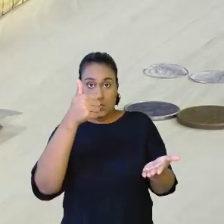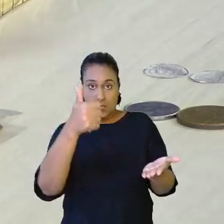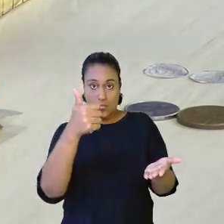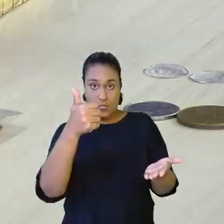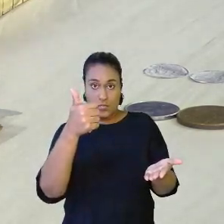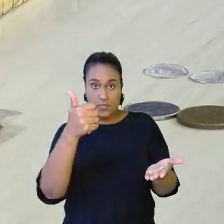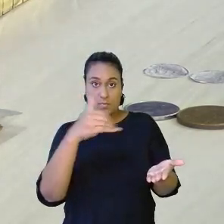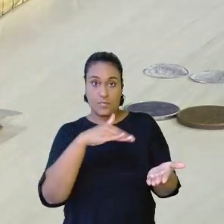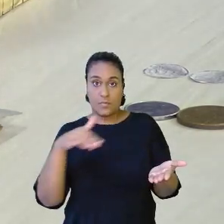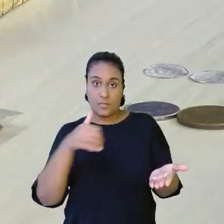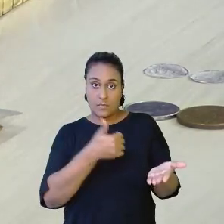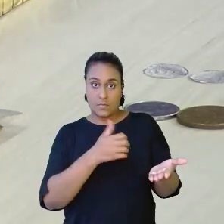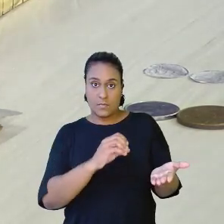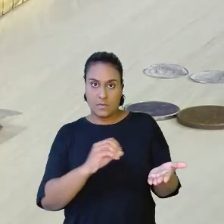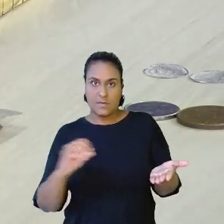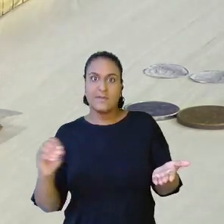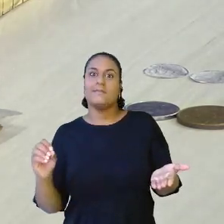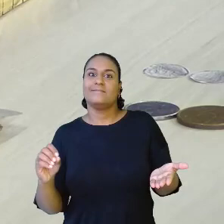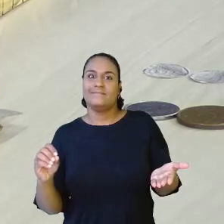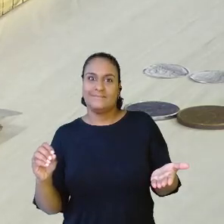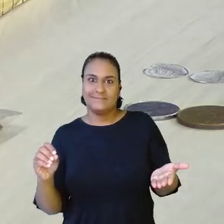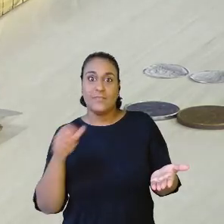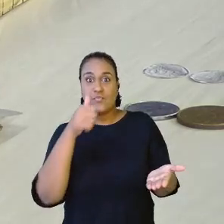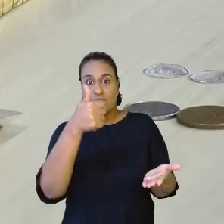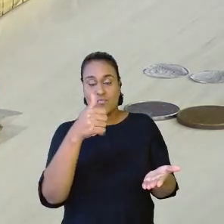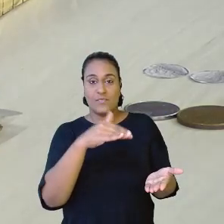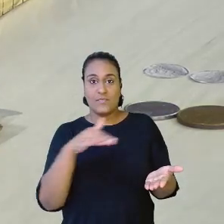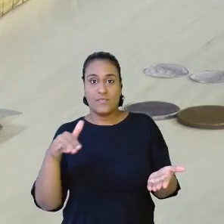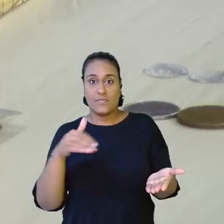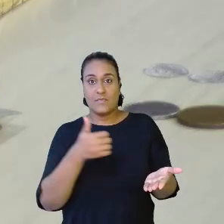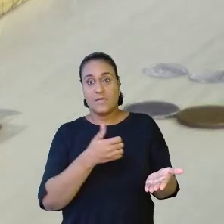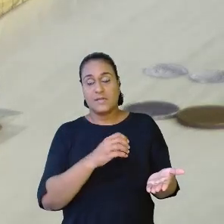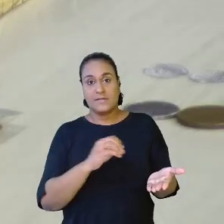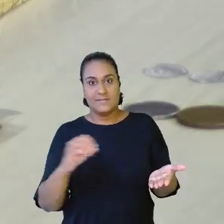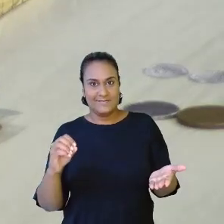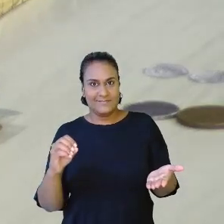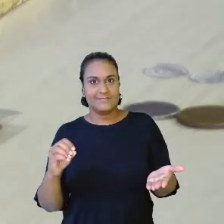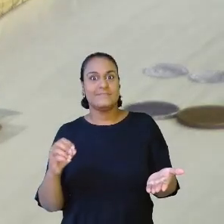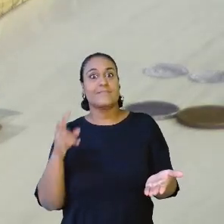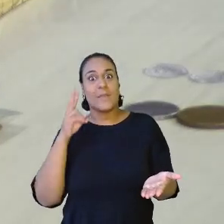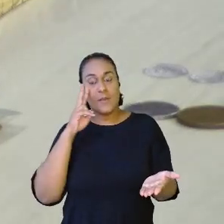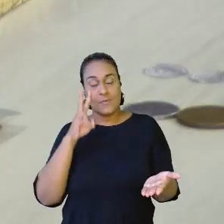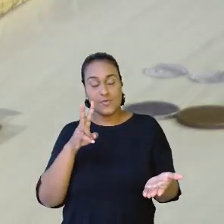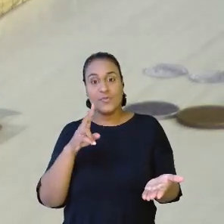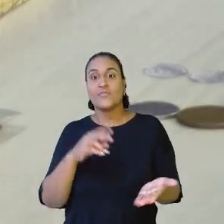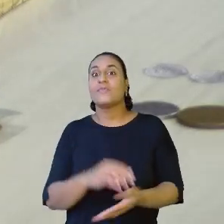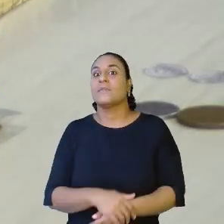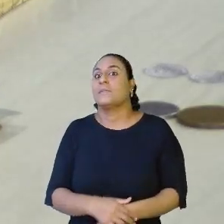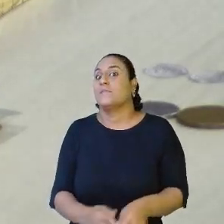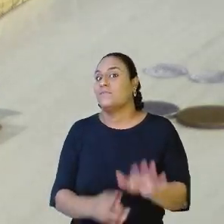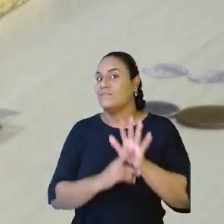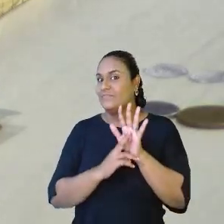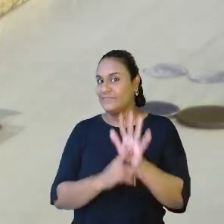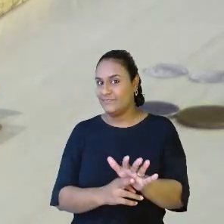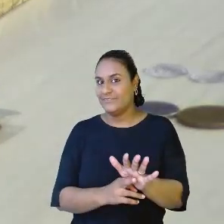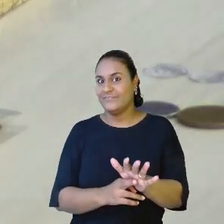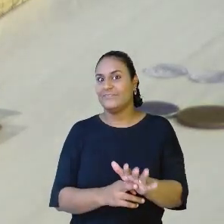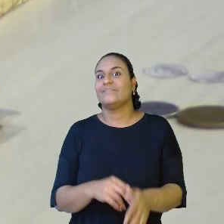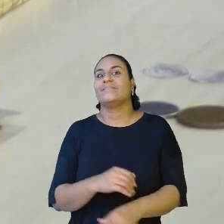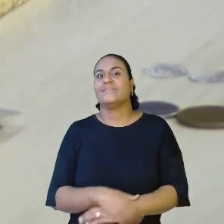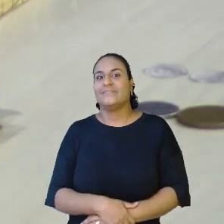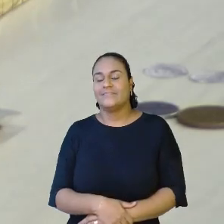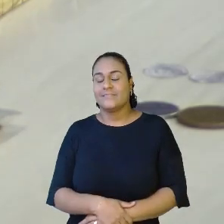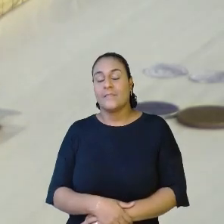1 de 100. Eu vou ter 1 centésimo, como nós vimos aqui, ó, representado.